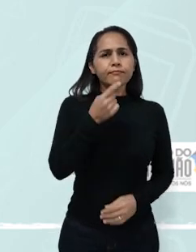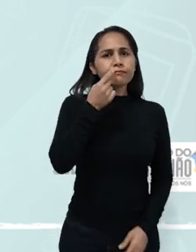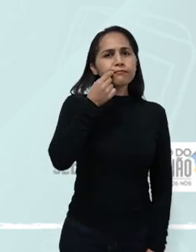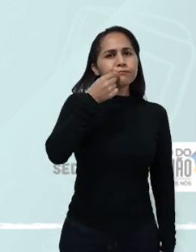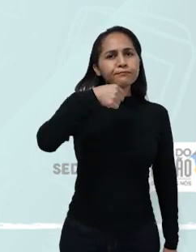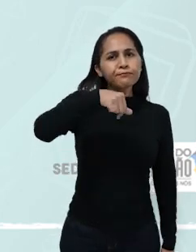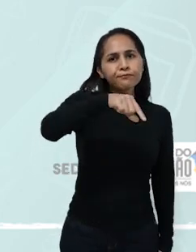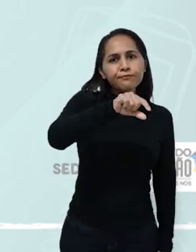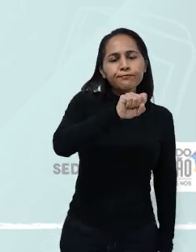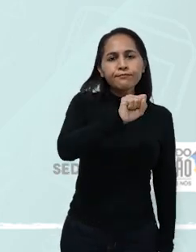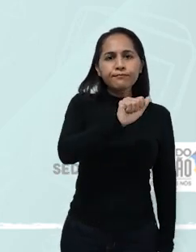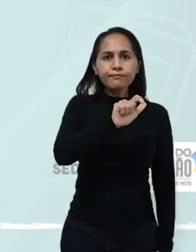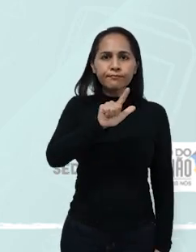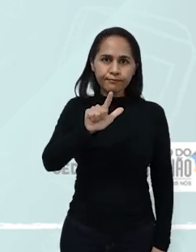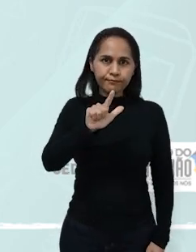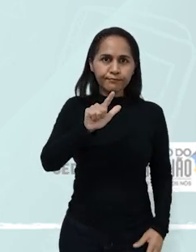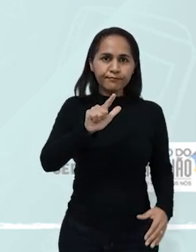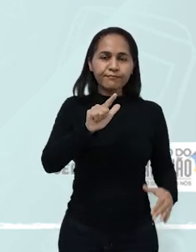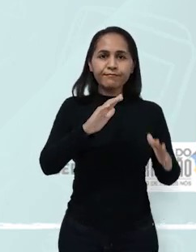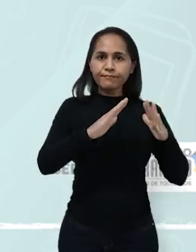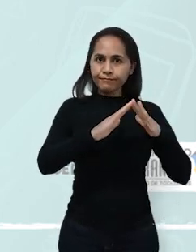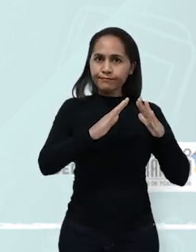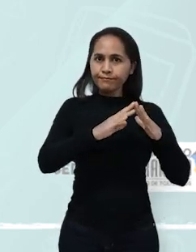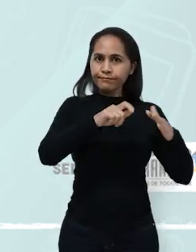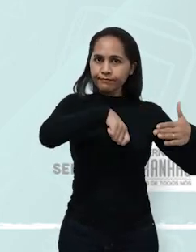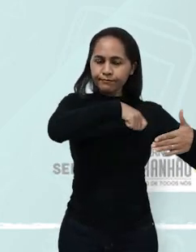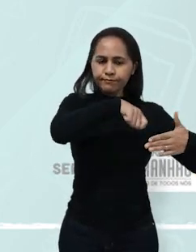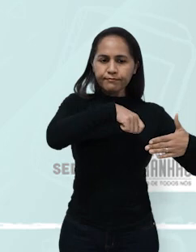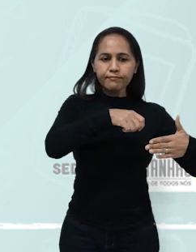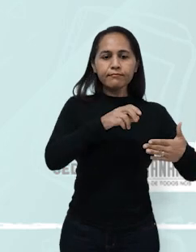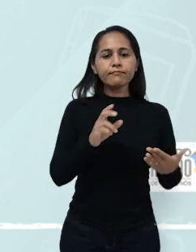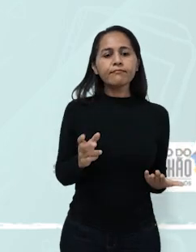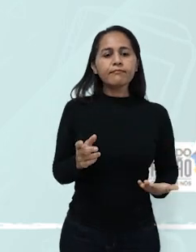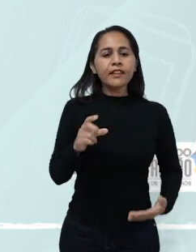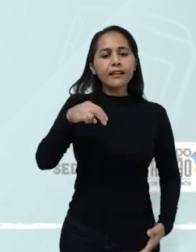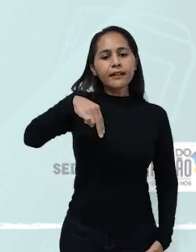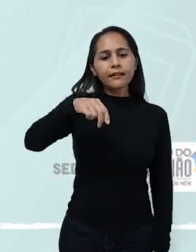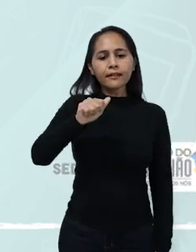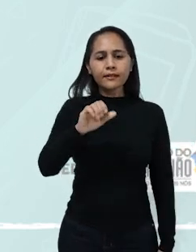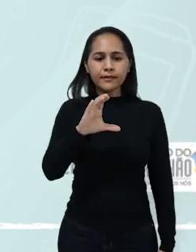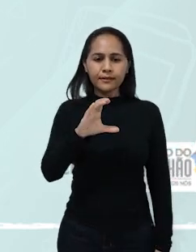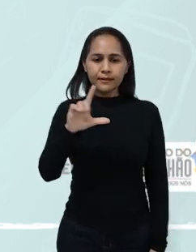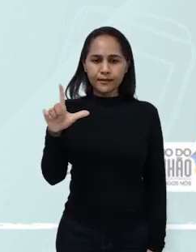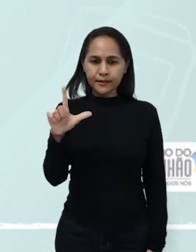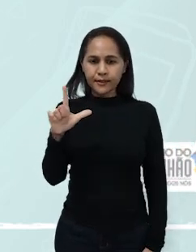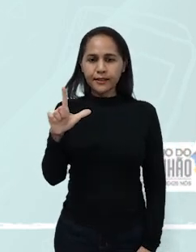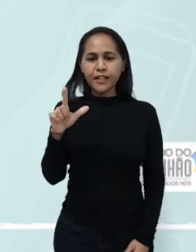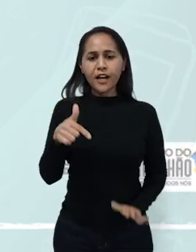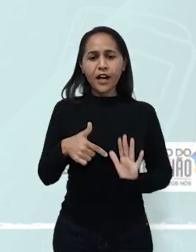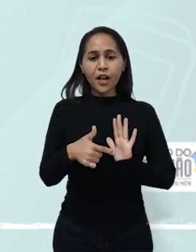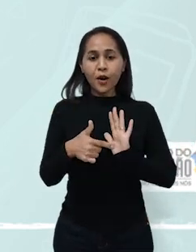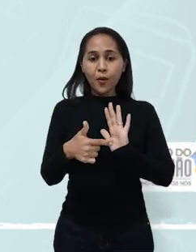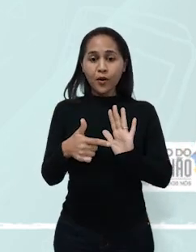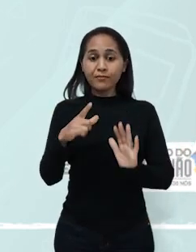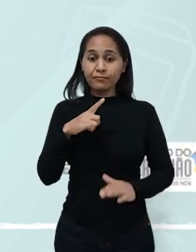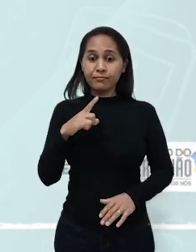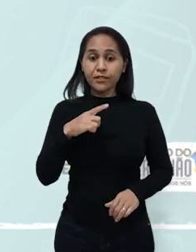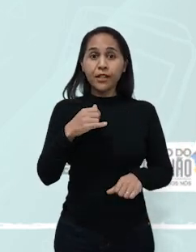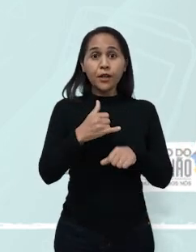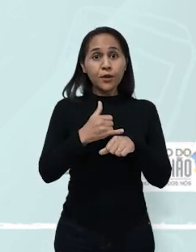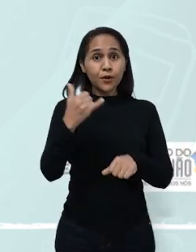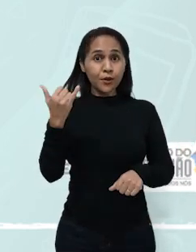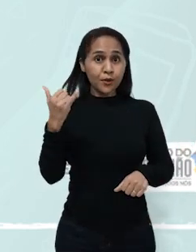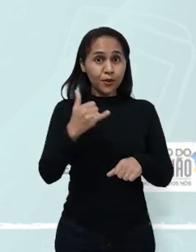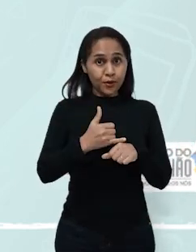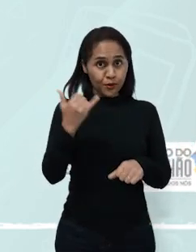o NaCl. E associou esse fato à existência de íons livres